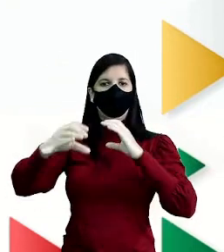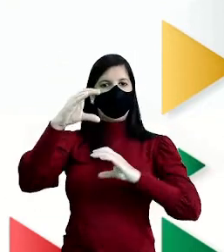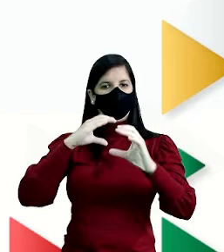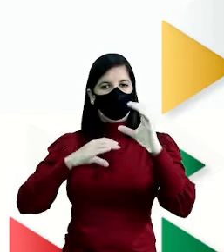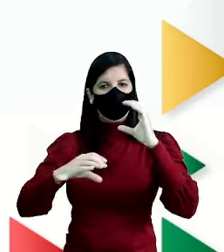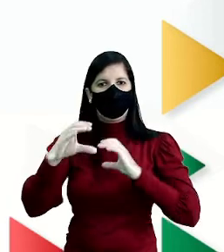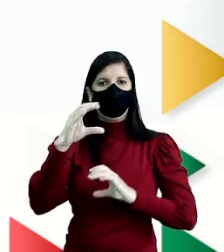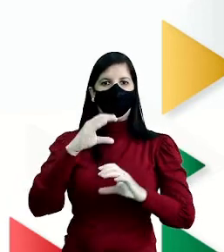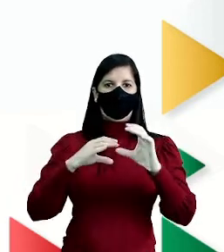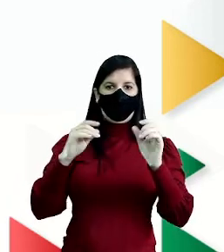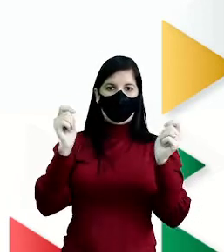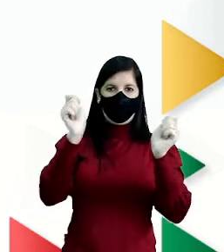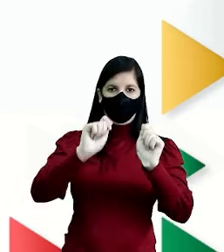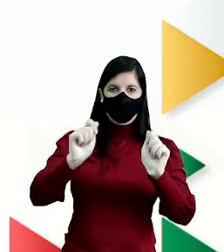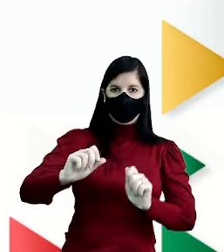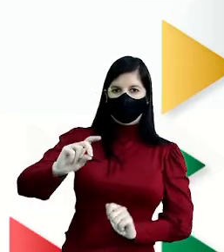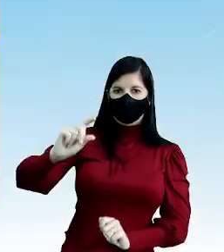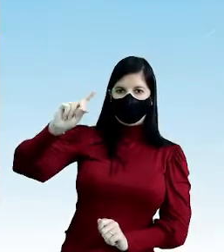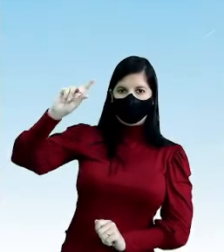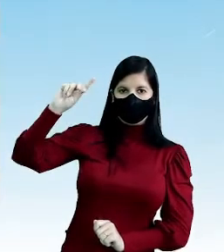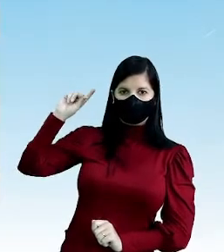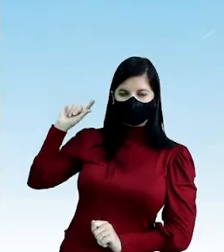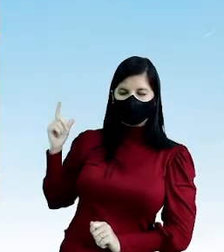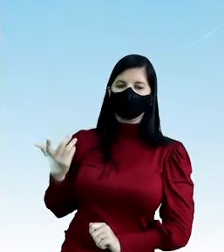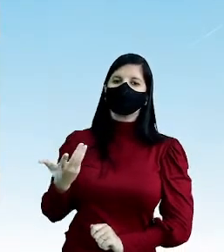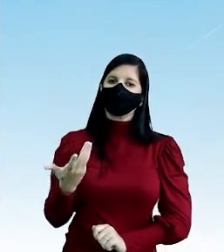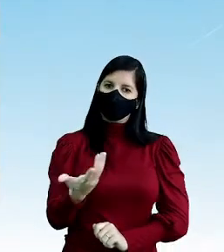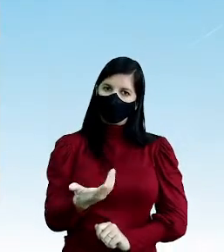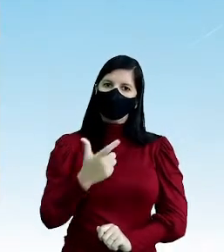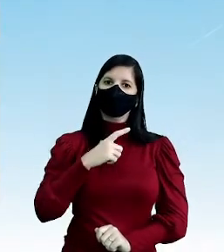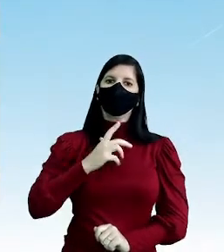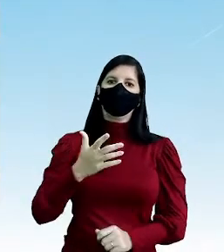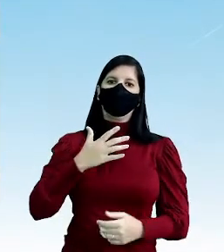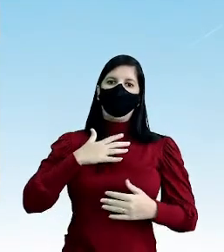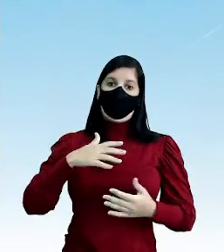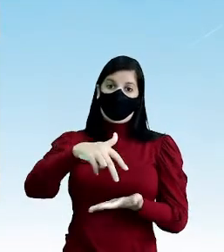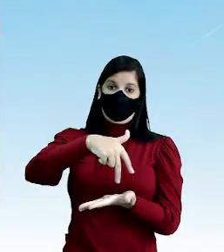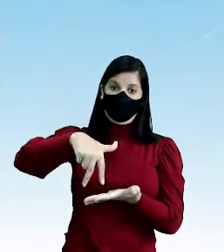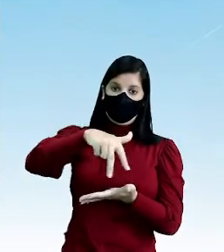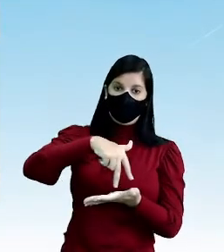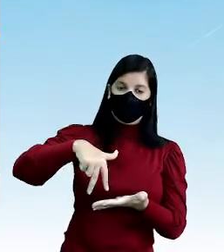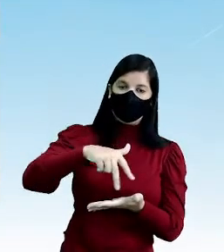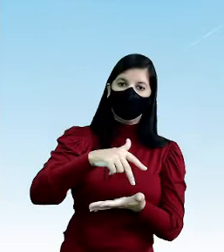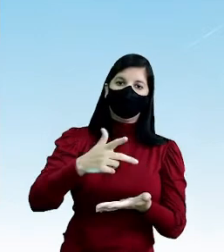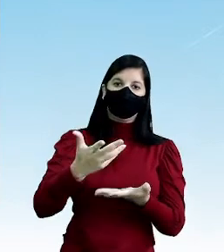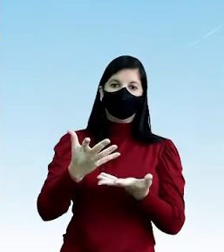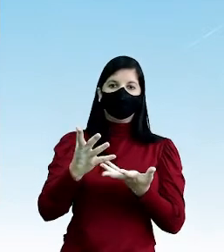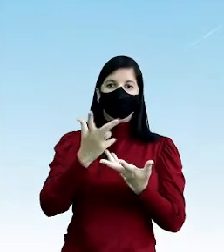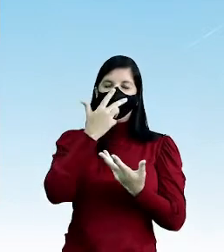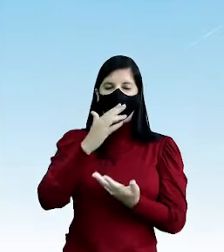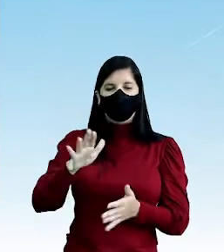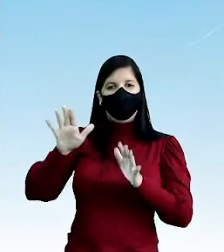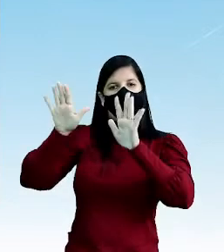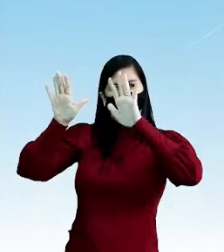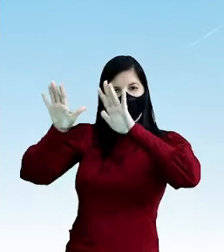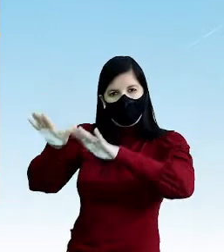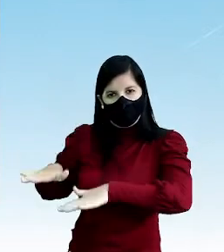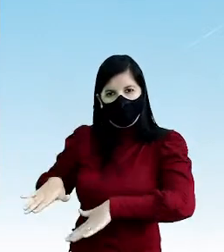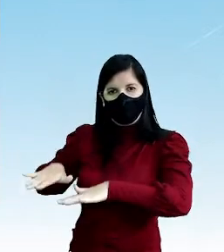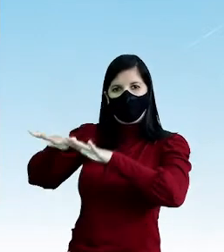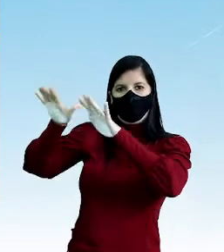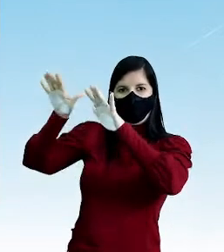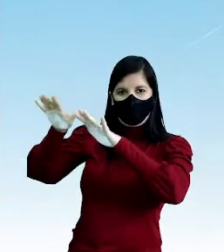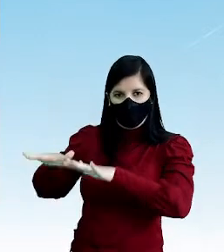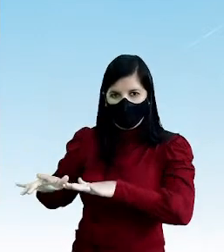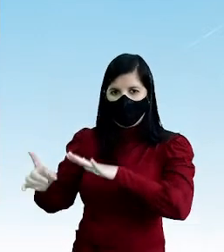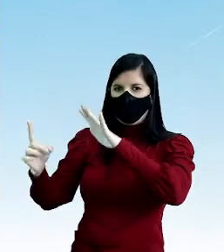Então, principalmente na arte primitiva, né, nos primórdios, então, eles utilizavam as danças também de forma ritual, né, ritualística também,